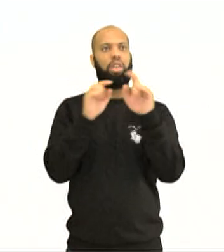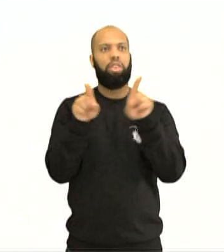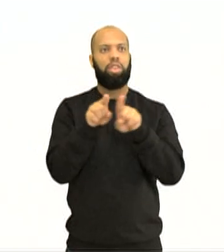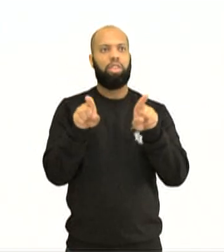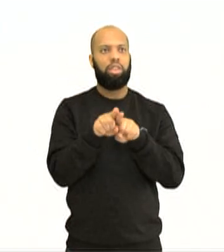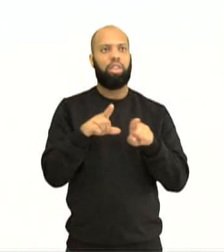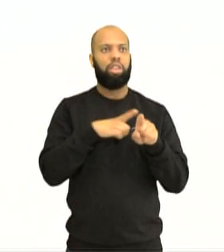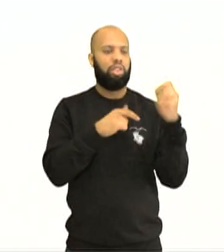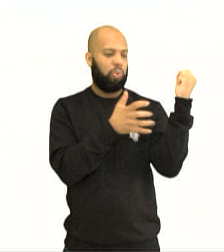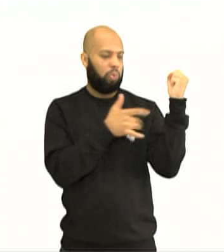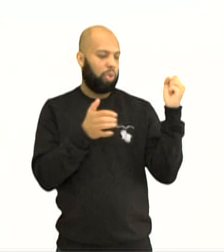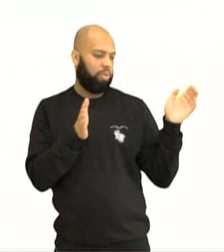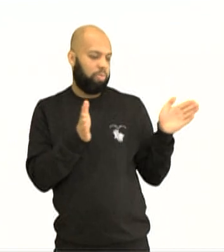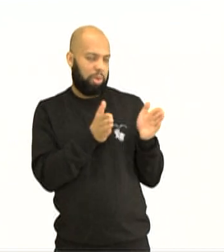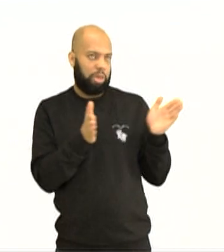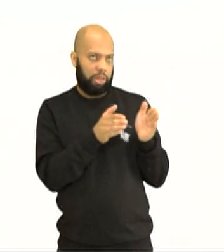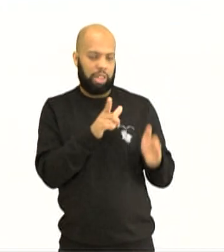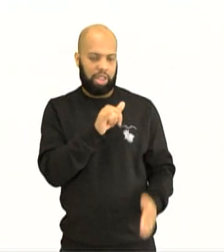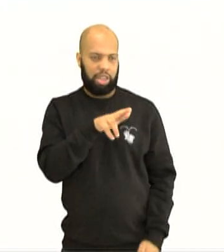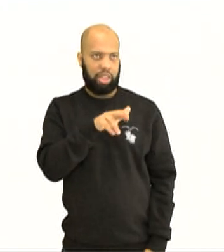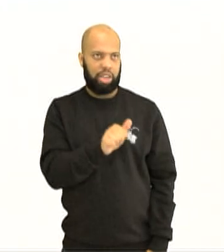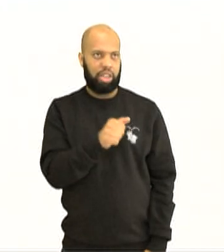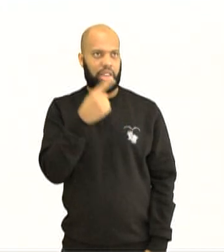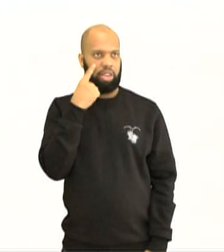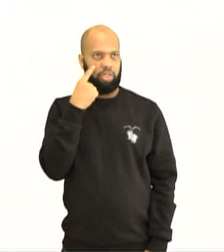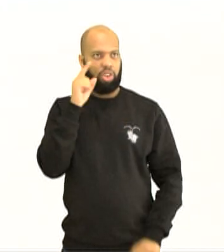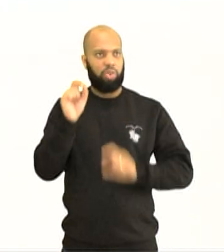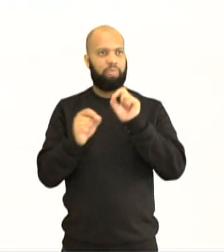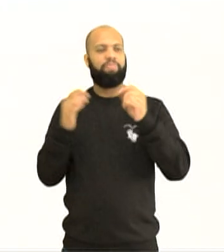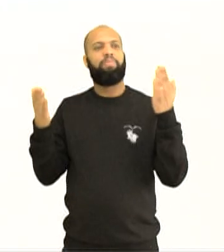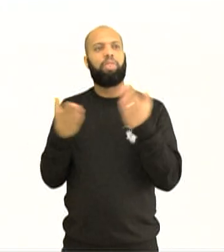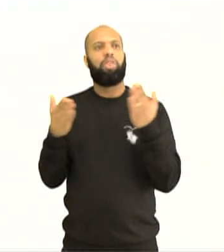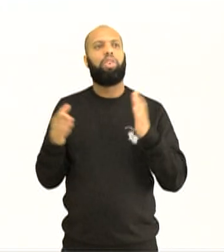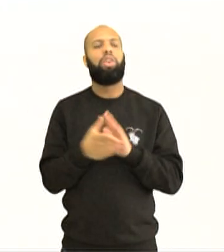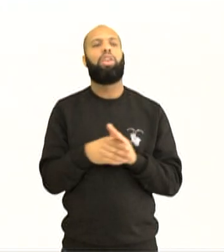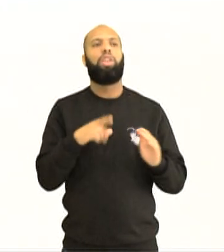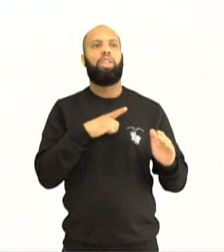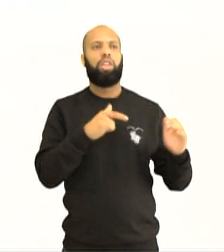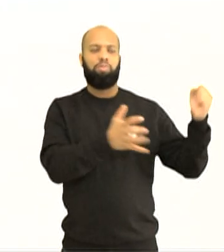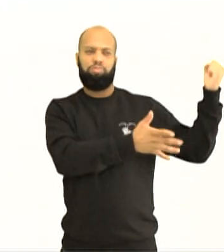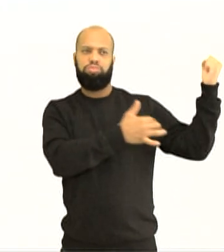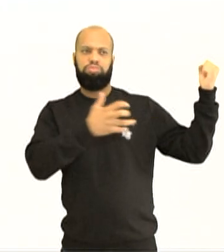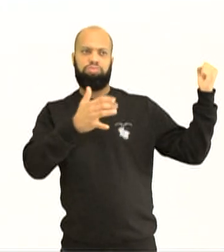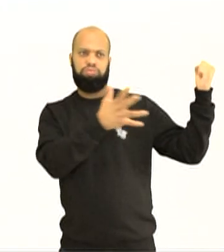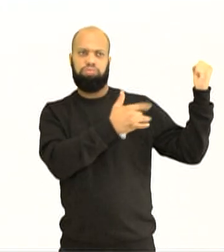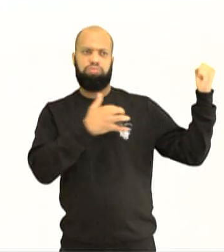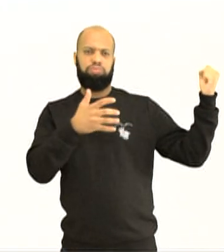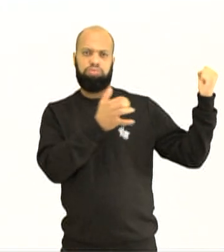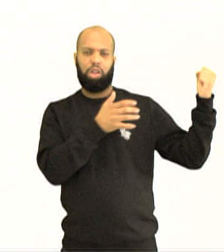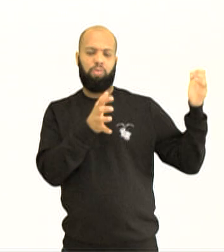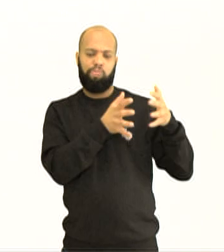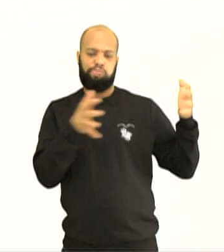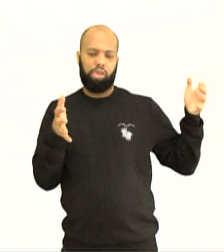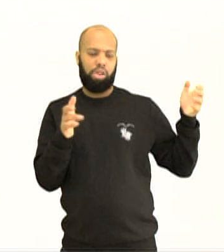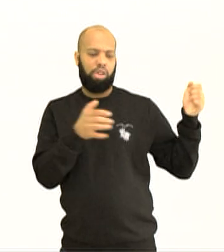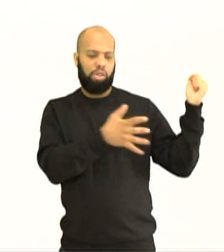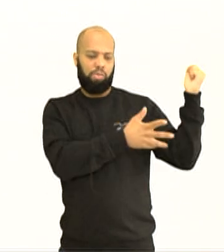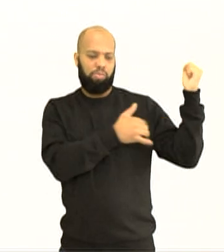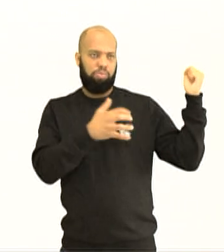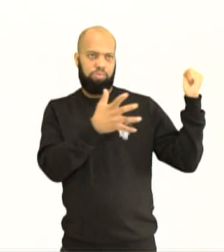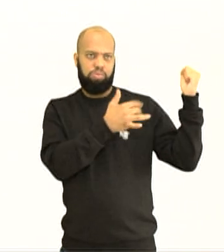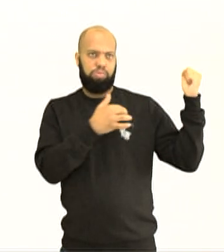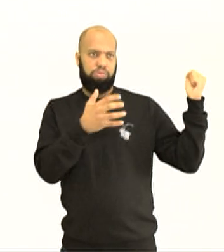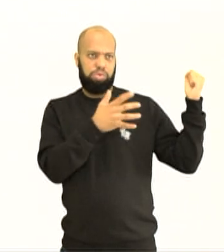temos aqui uma lira, número 3. E nós temos aqui em destaque. Nós temos a harpa, nós temos o alaúde, nós temos a